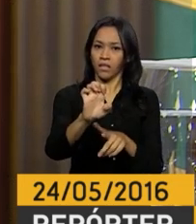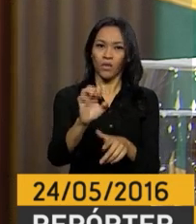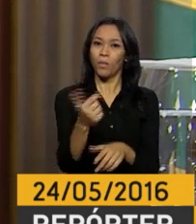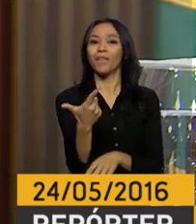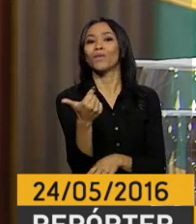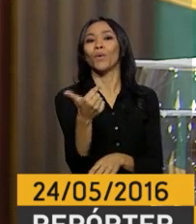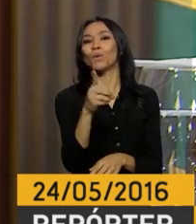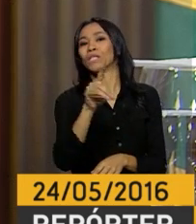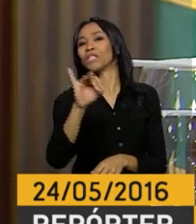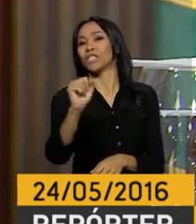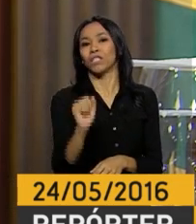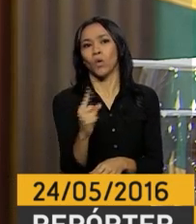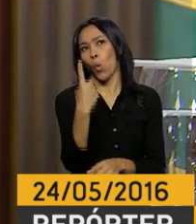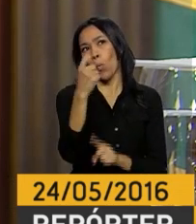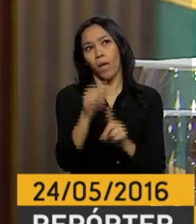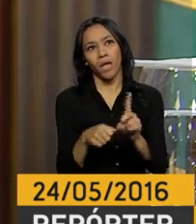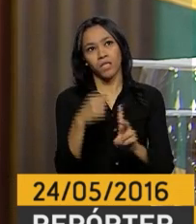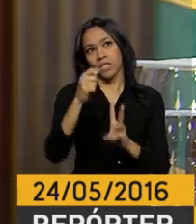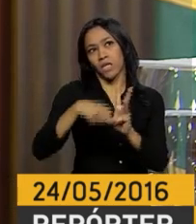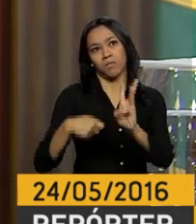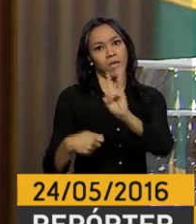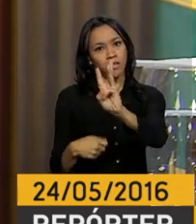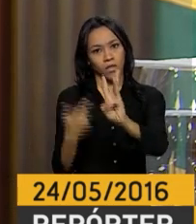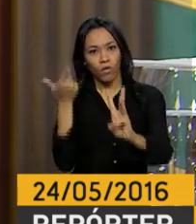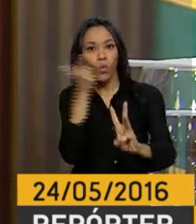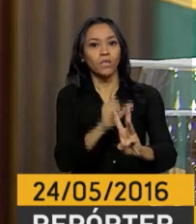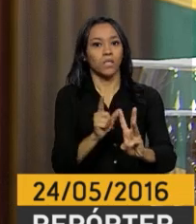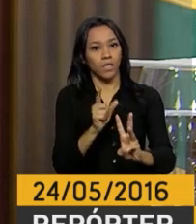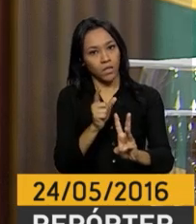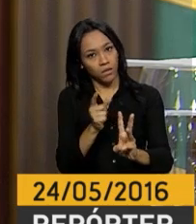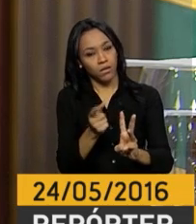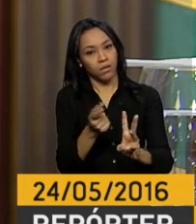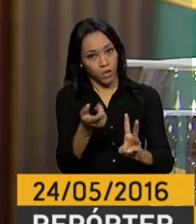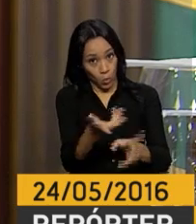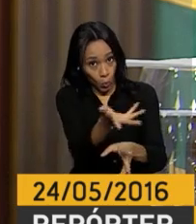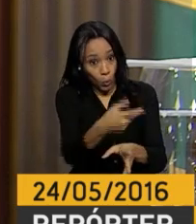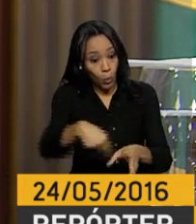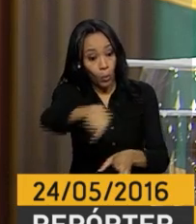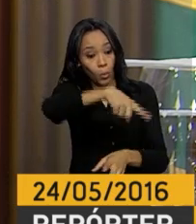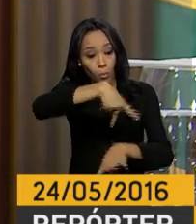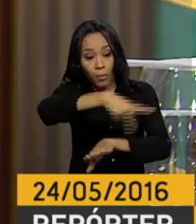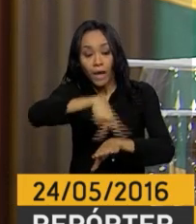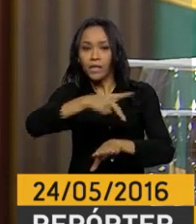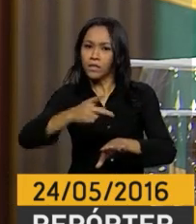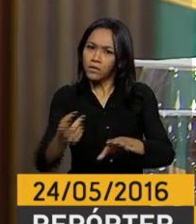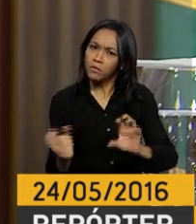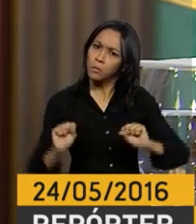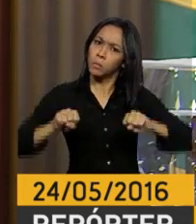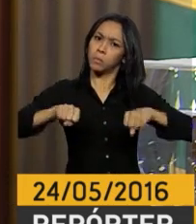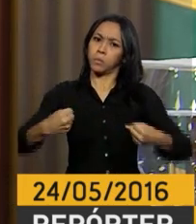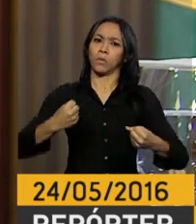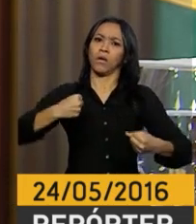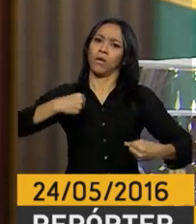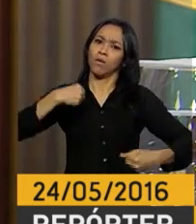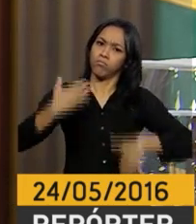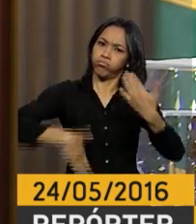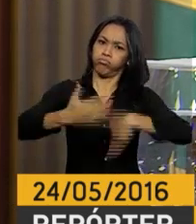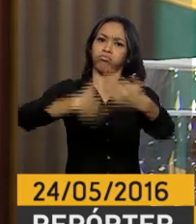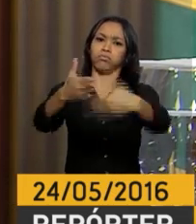12 dias, ou de 1 mês, 2 meses, 3 meses, que nós vamos tirar o país da crise. Nós vamos levar tempo. Mas se chegarmos, todos